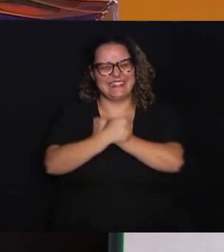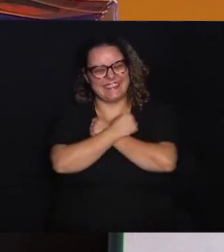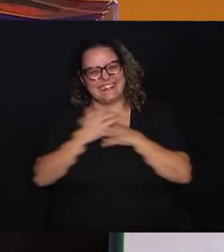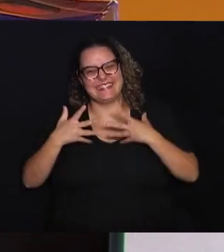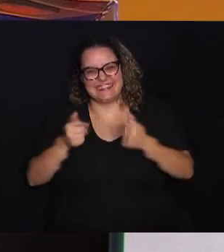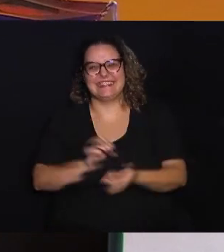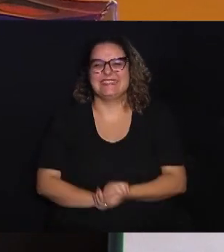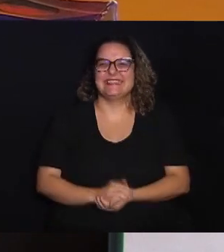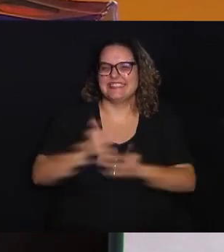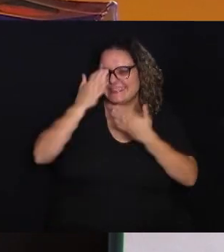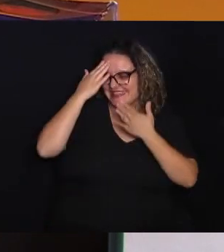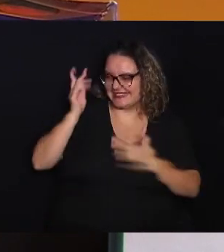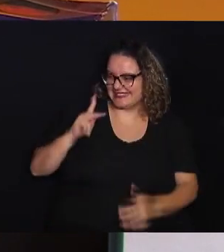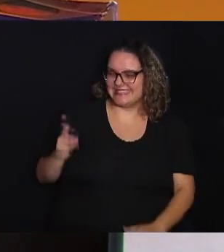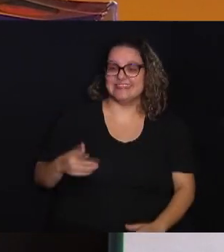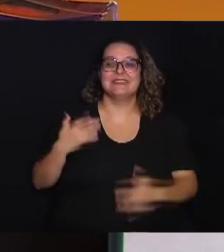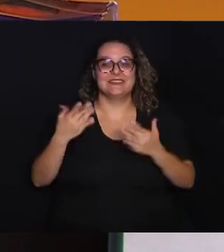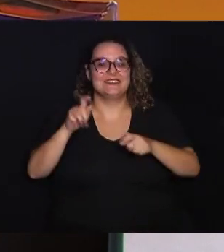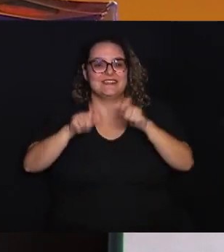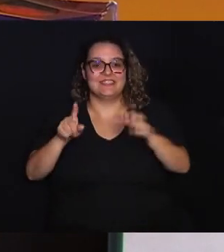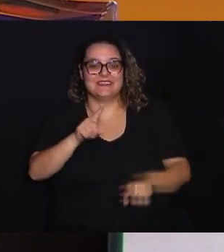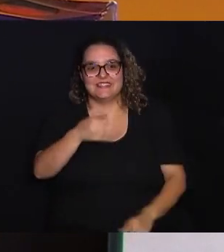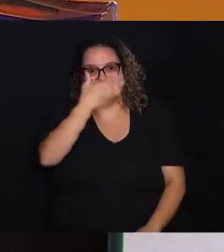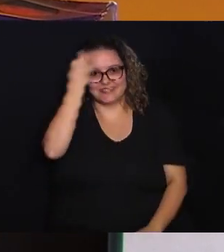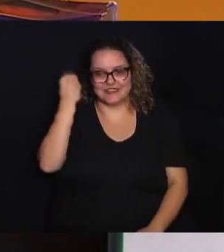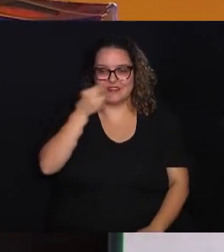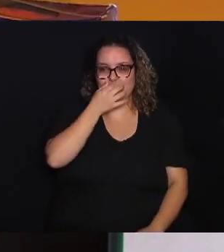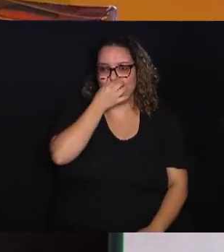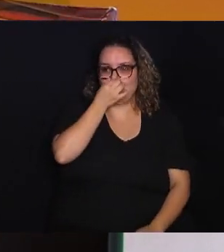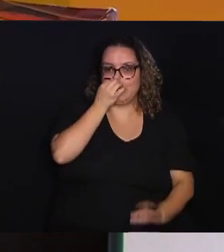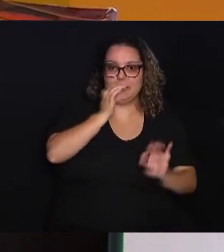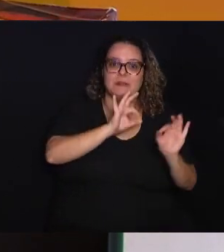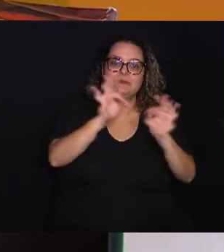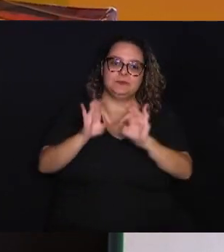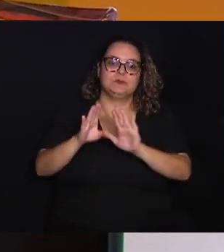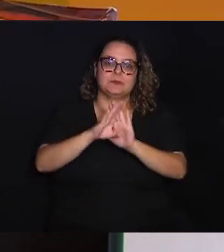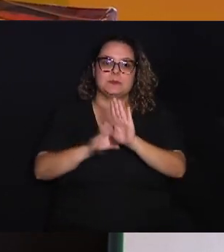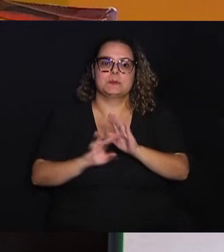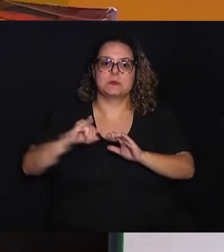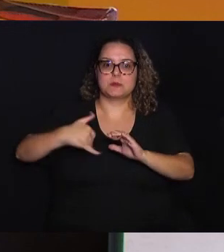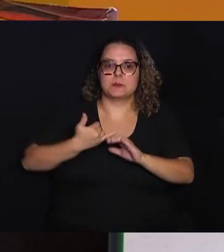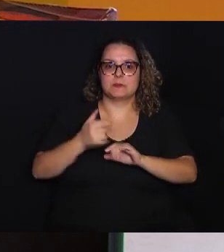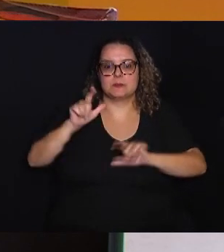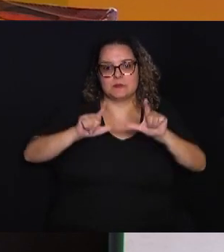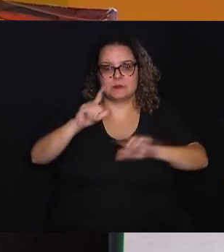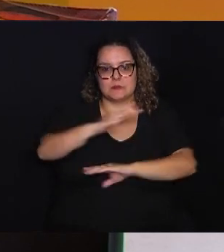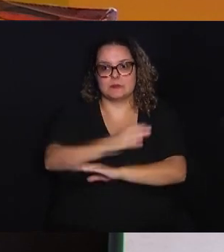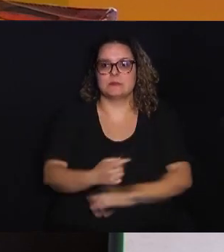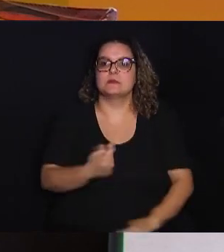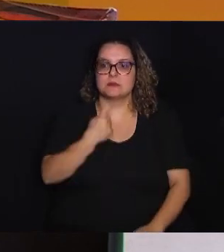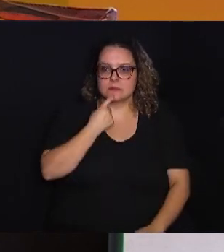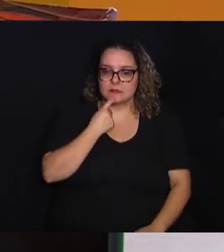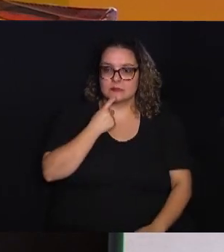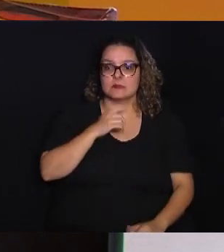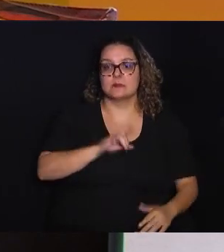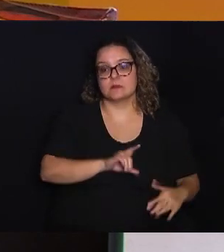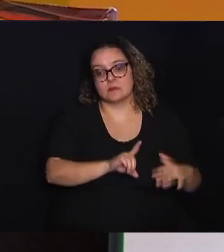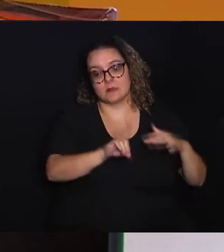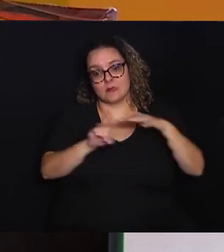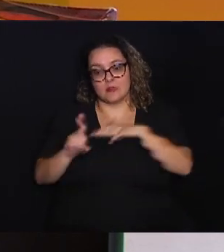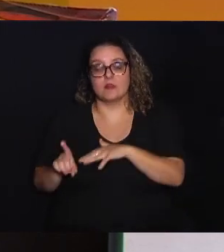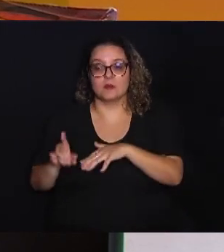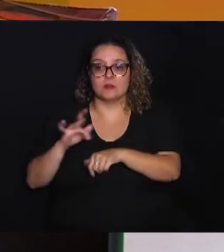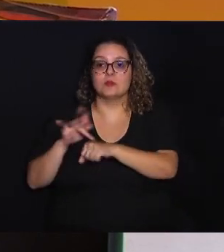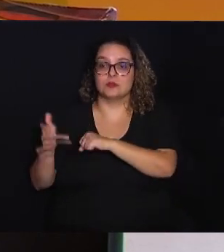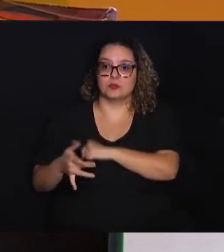meu professor. Um abraço a todos e todas. Pessoal, não se esqueçam de acompanhar toda a programação no nosso YouTube TV Câmara Campinas e de nos seguir